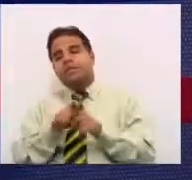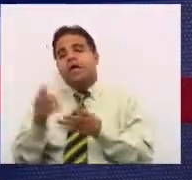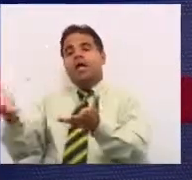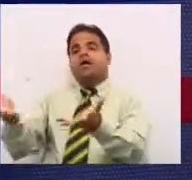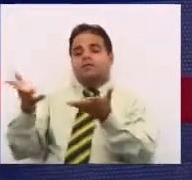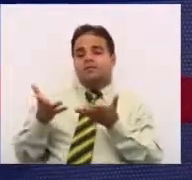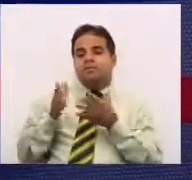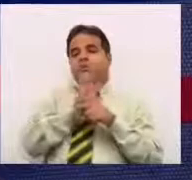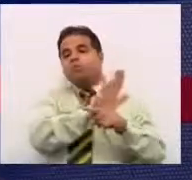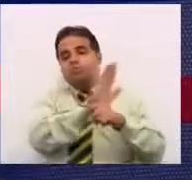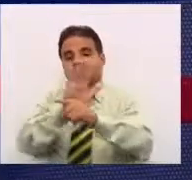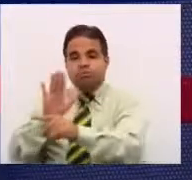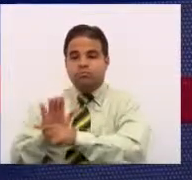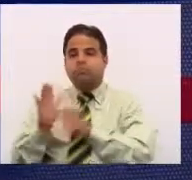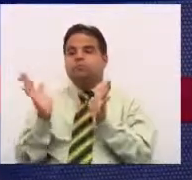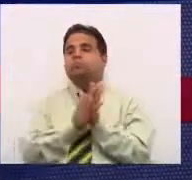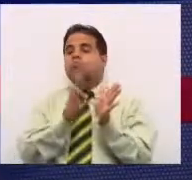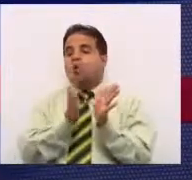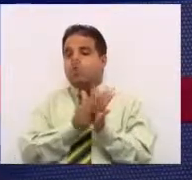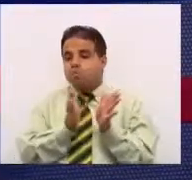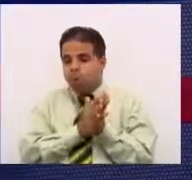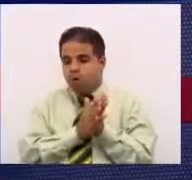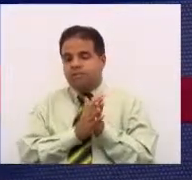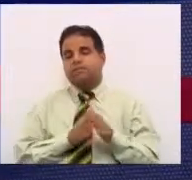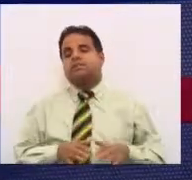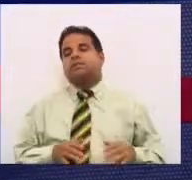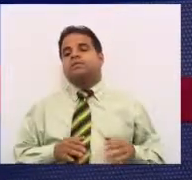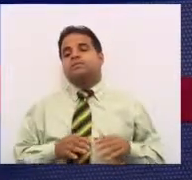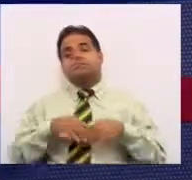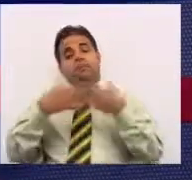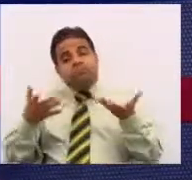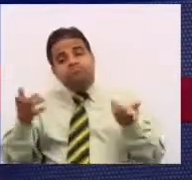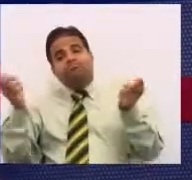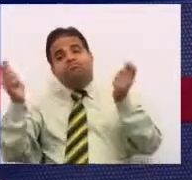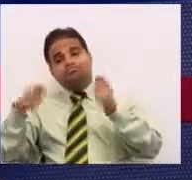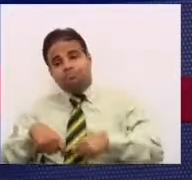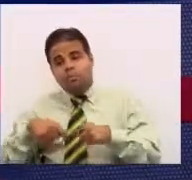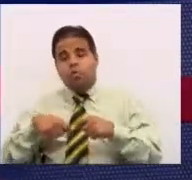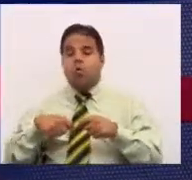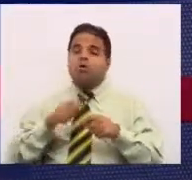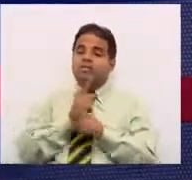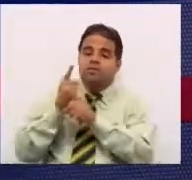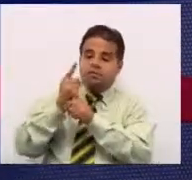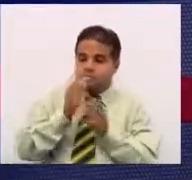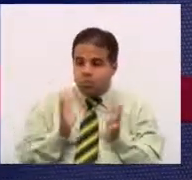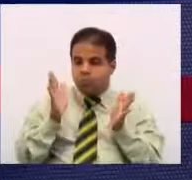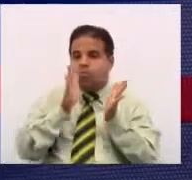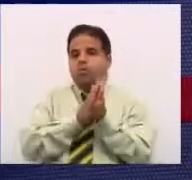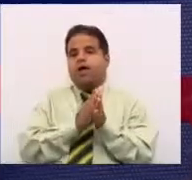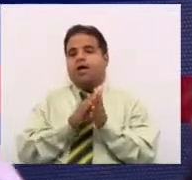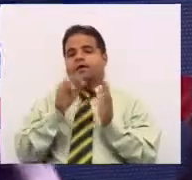receber contribuições sobre propostas que, eventualmente, possam ser incorporadas ao